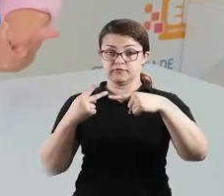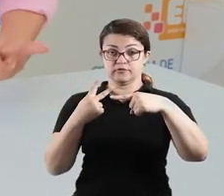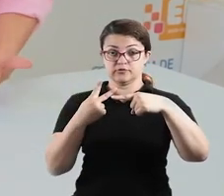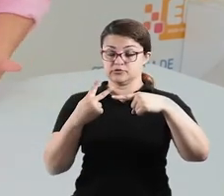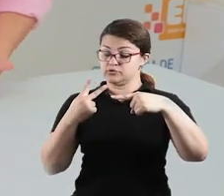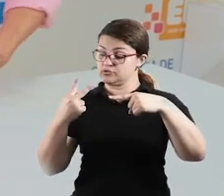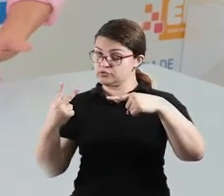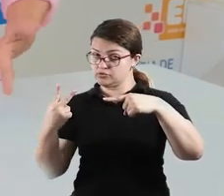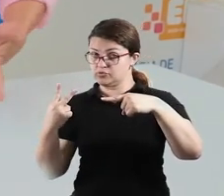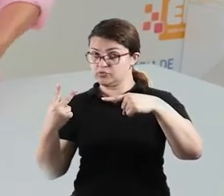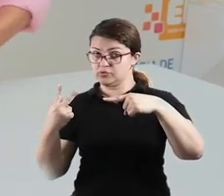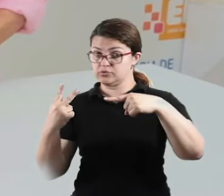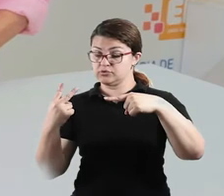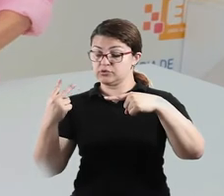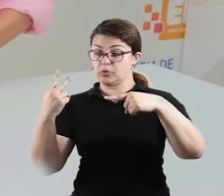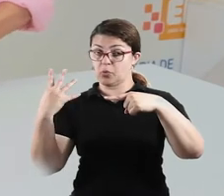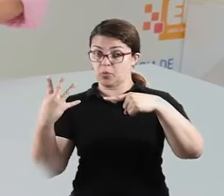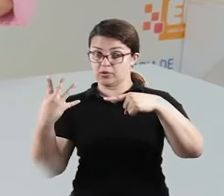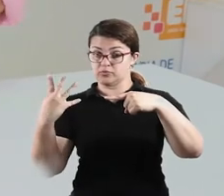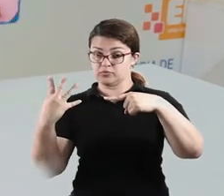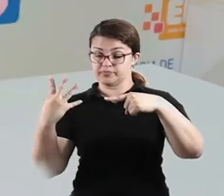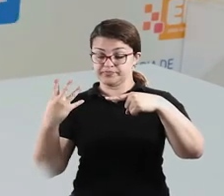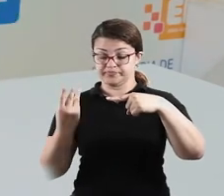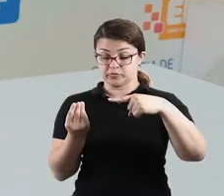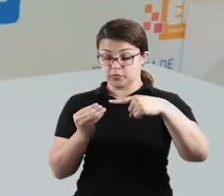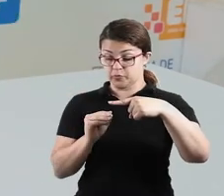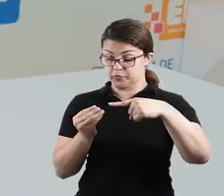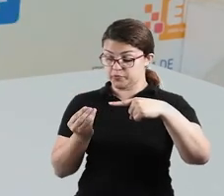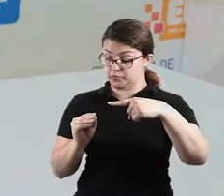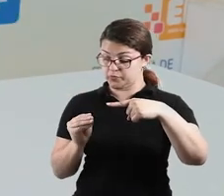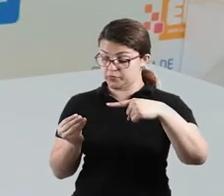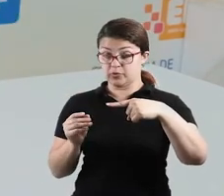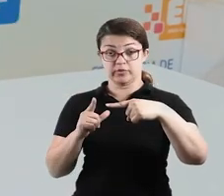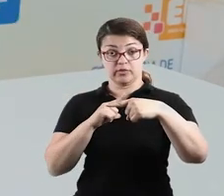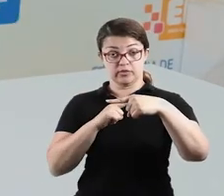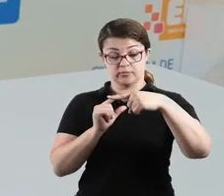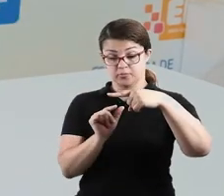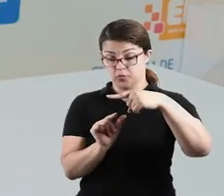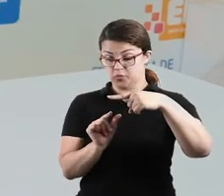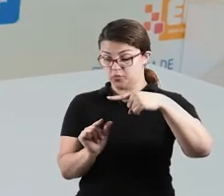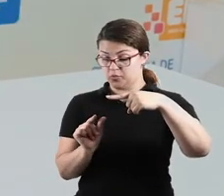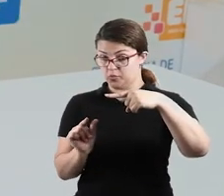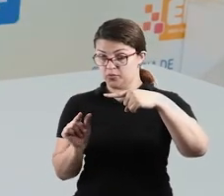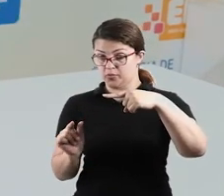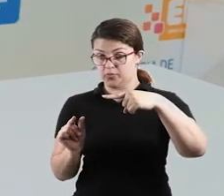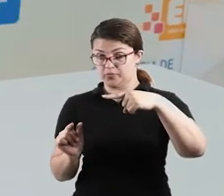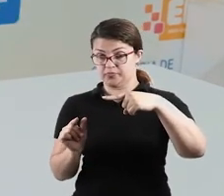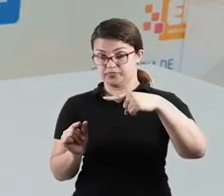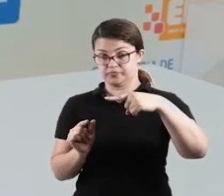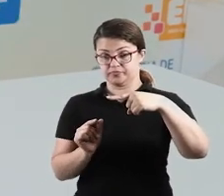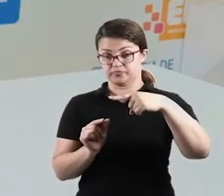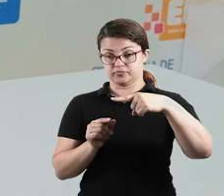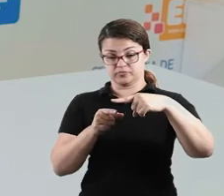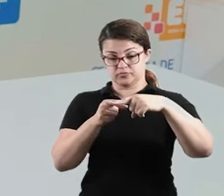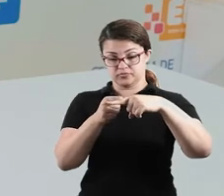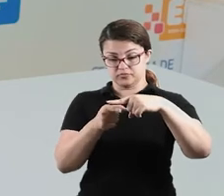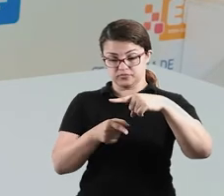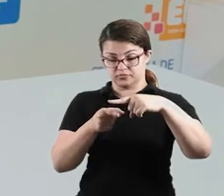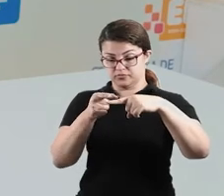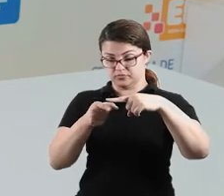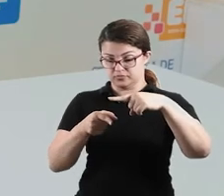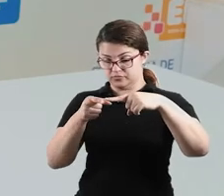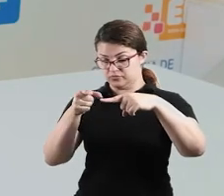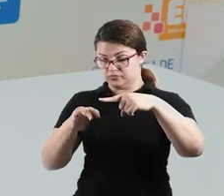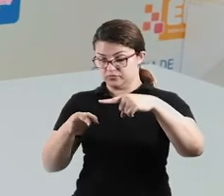22 e 4 graus. Ou seja, você terá o espaço e fará a leitura para